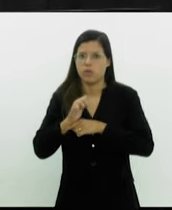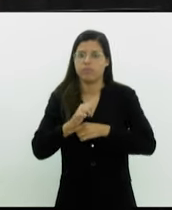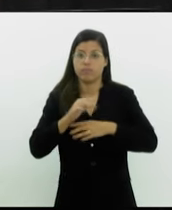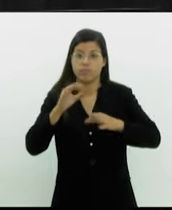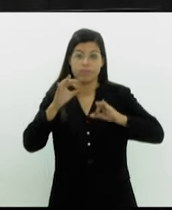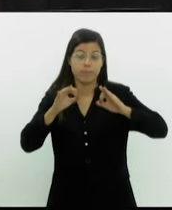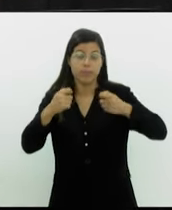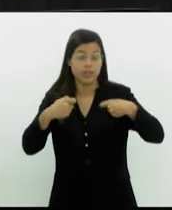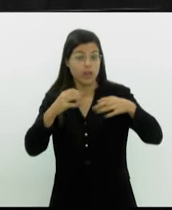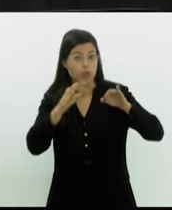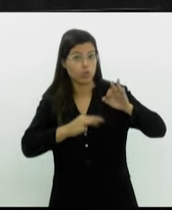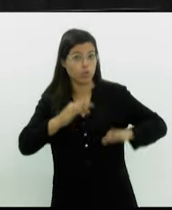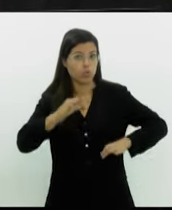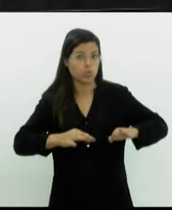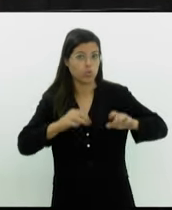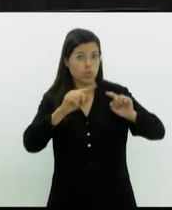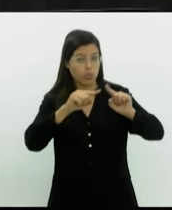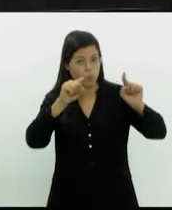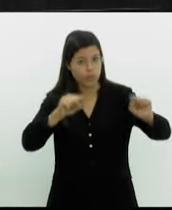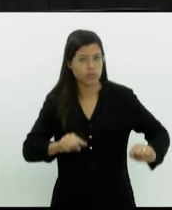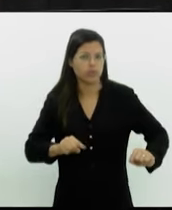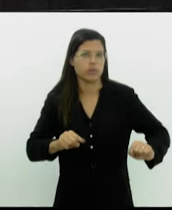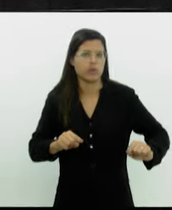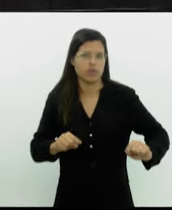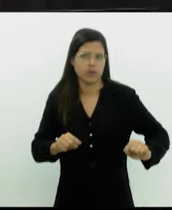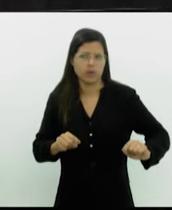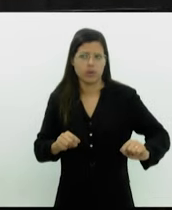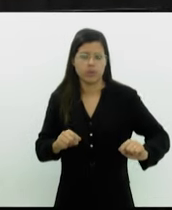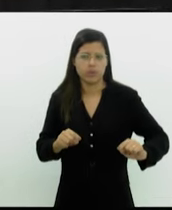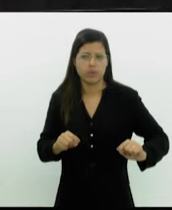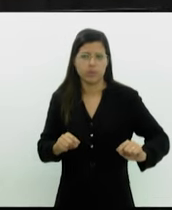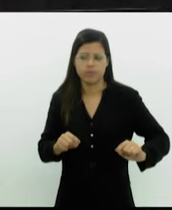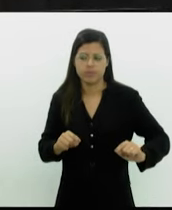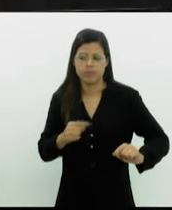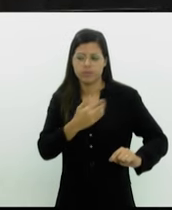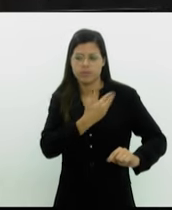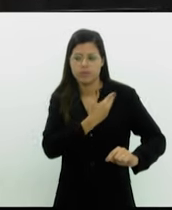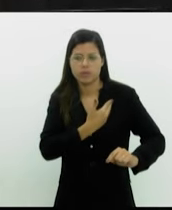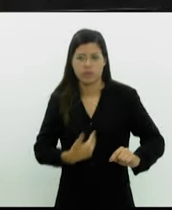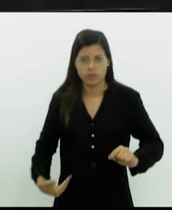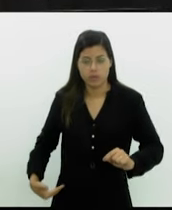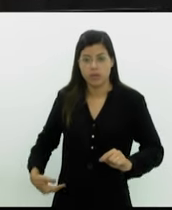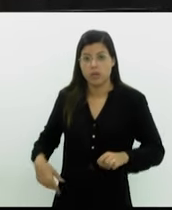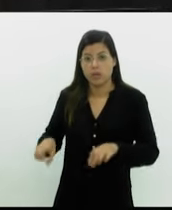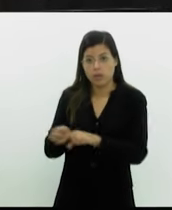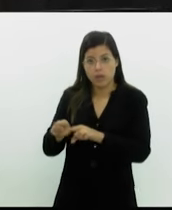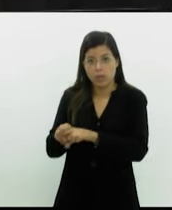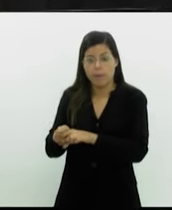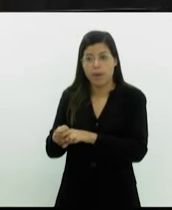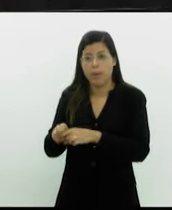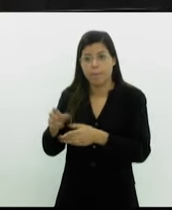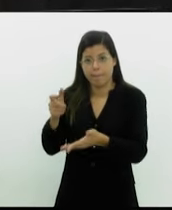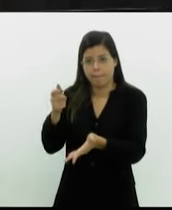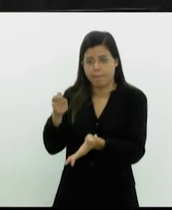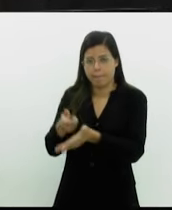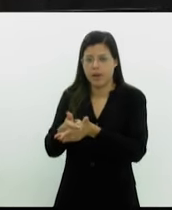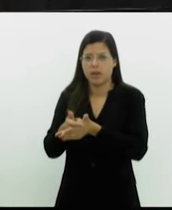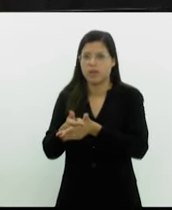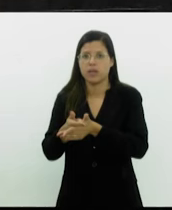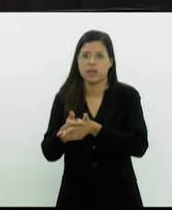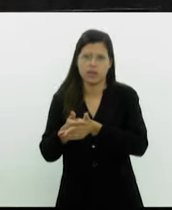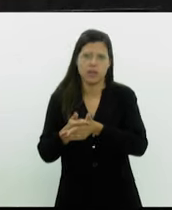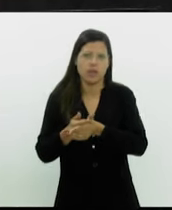com o funcionalismo público estadual, que inclusive pague as reposições